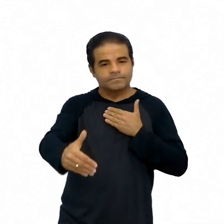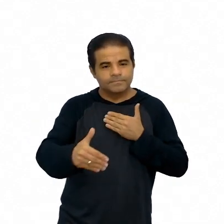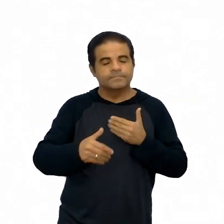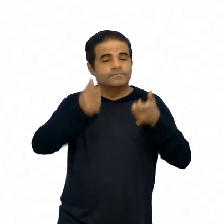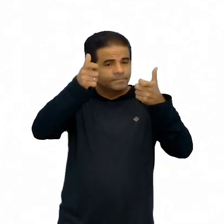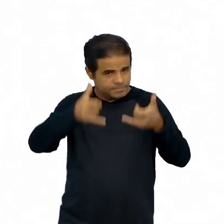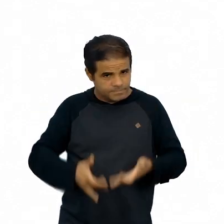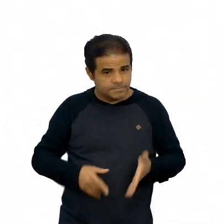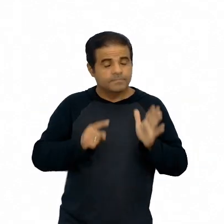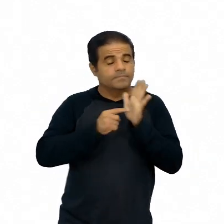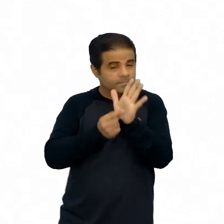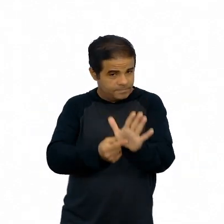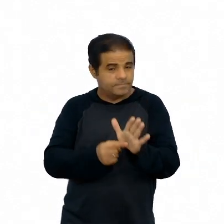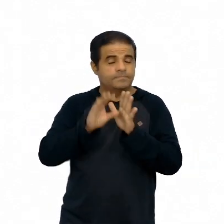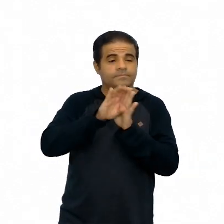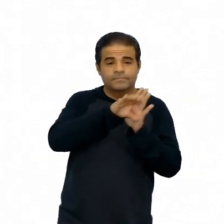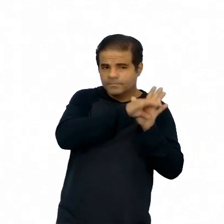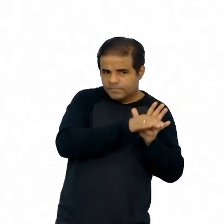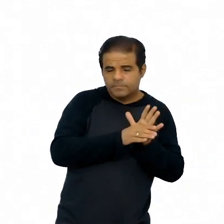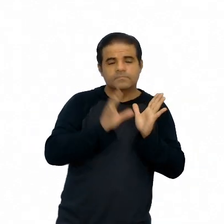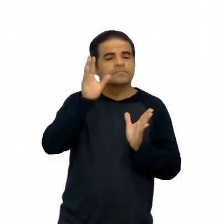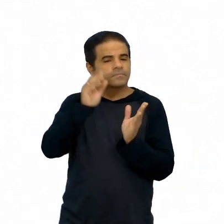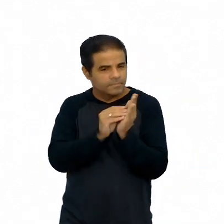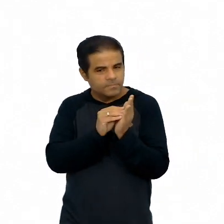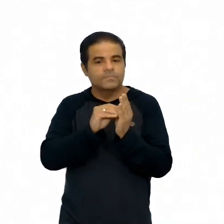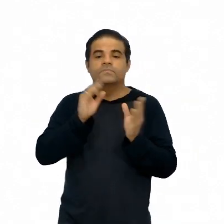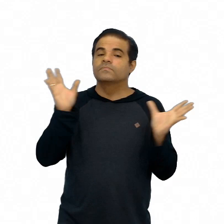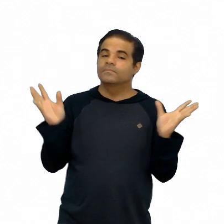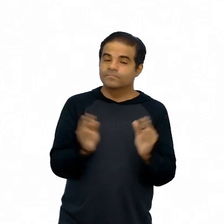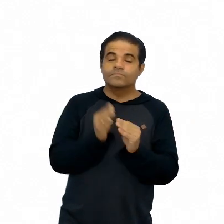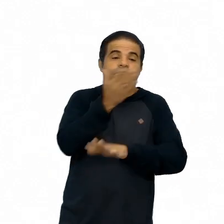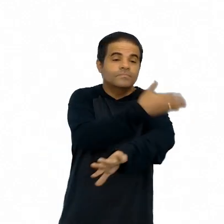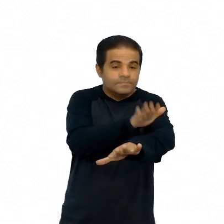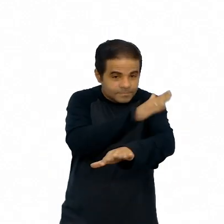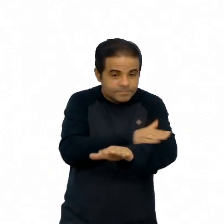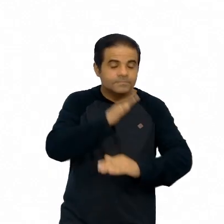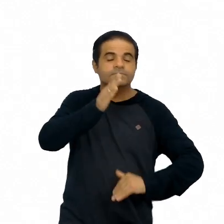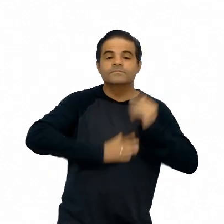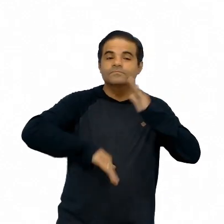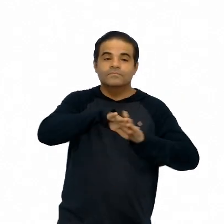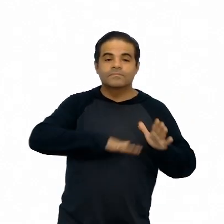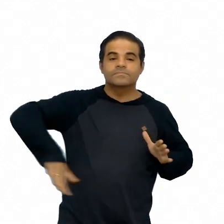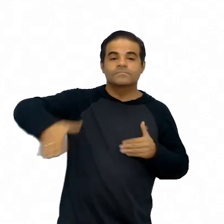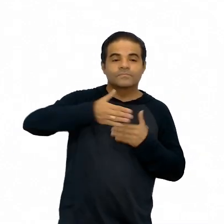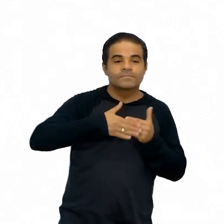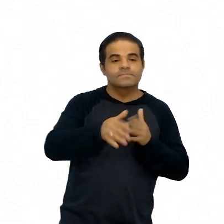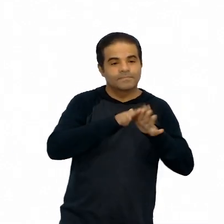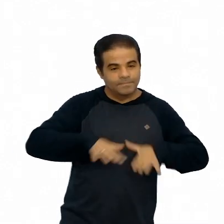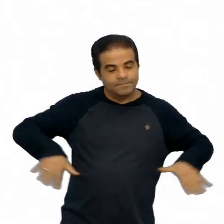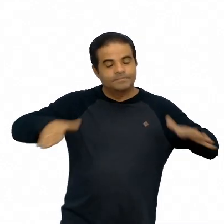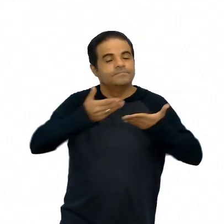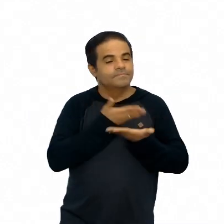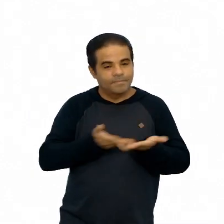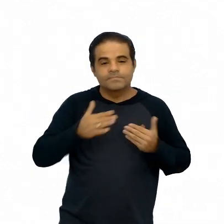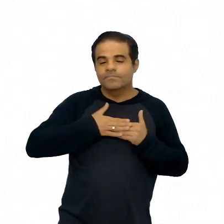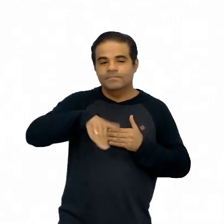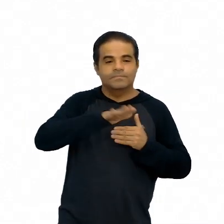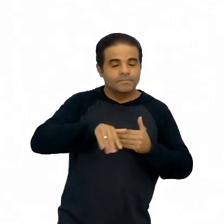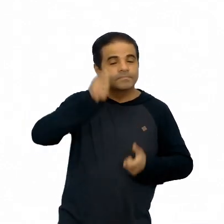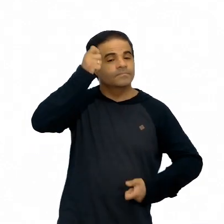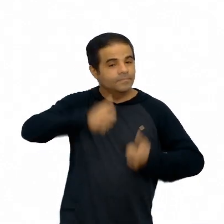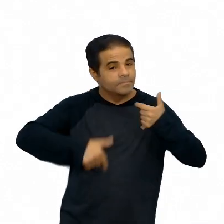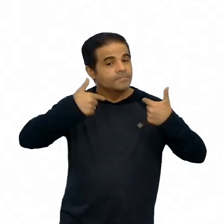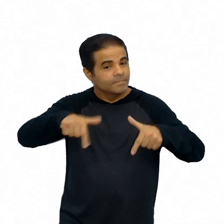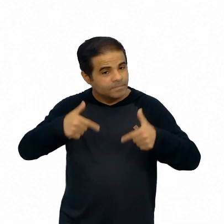na formação de etapa, a gente viu através de um exercício aí, de um item, né, que a gente discutiu um pouquinho mais, a gente pensou a trabalhar a